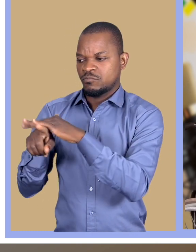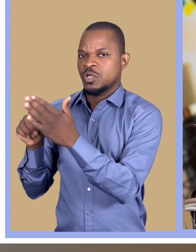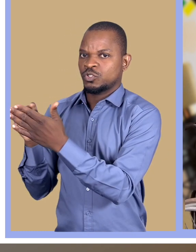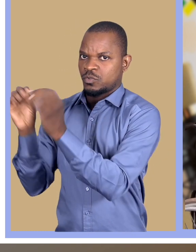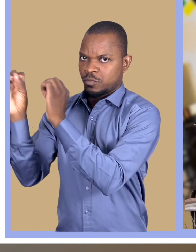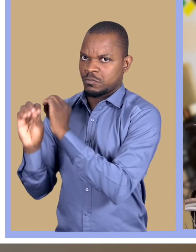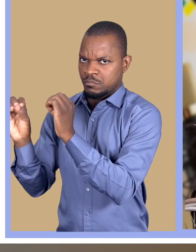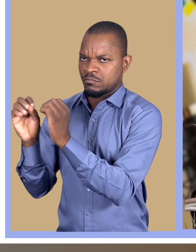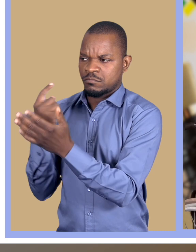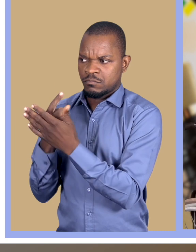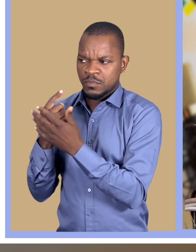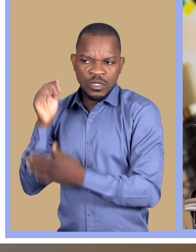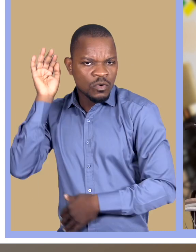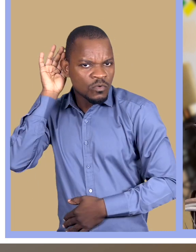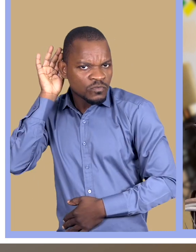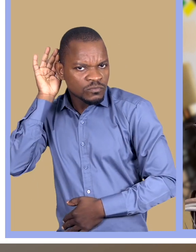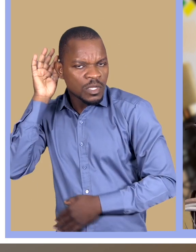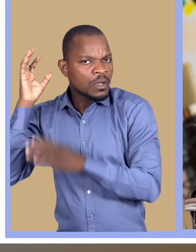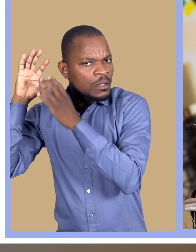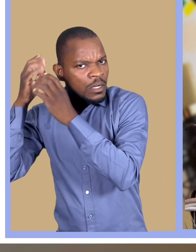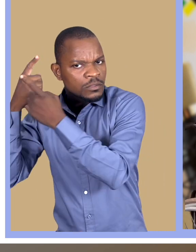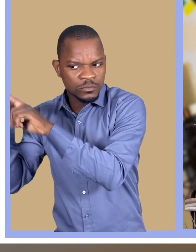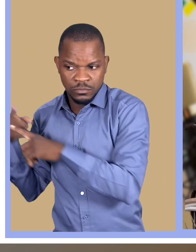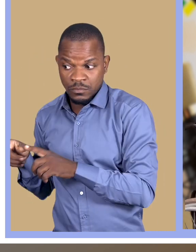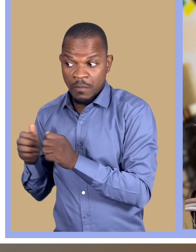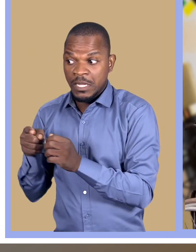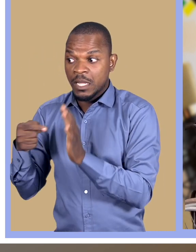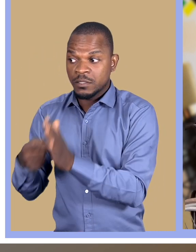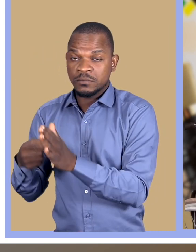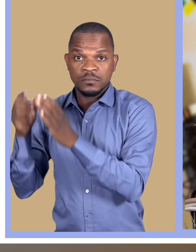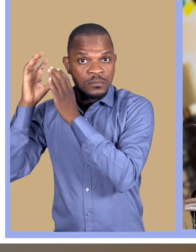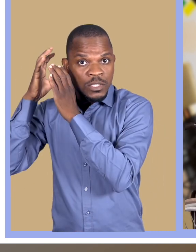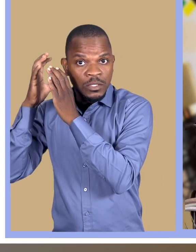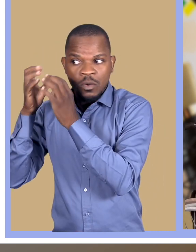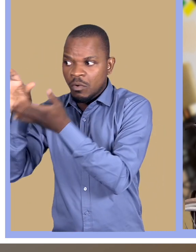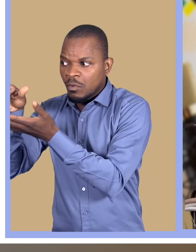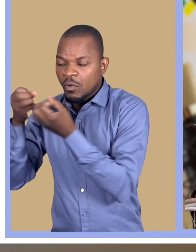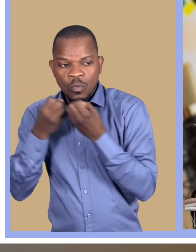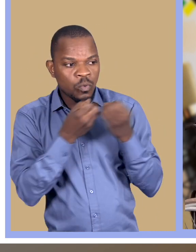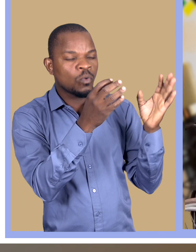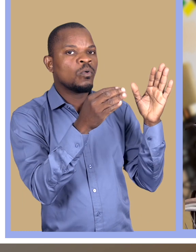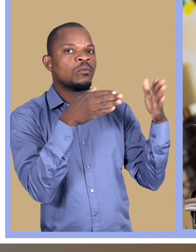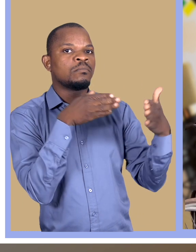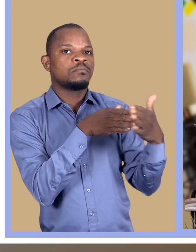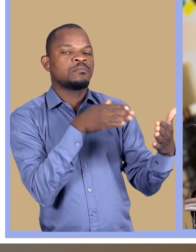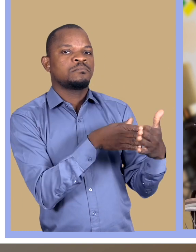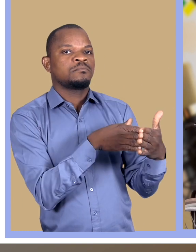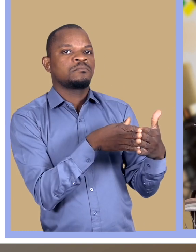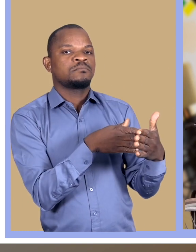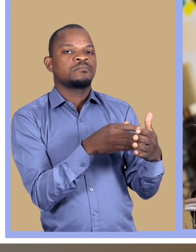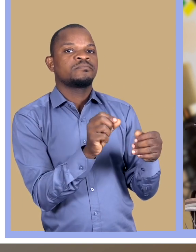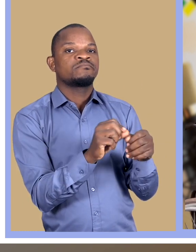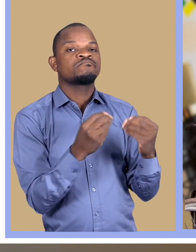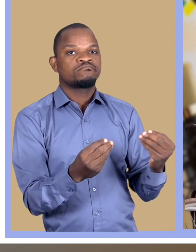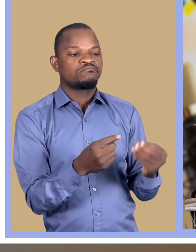social. Imagina se esta comunicação social estar despreparada e não tiver conteúdo pensado nas questões ambientais.